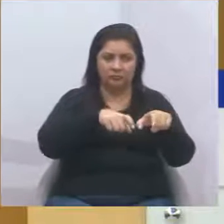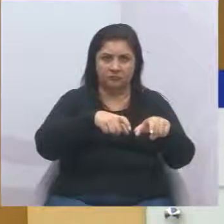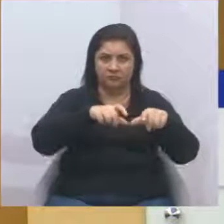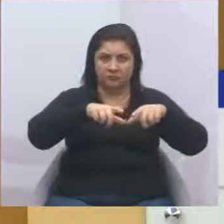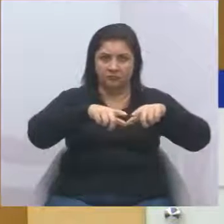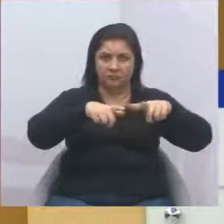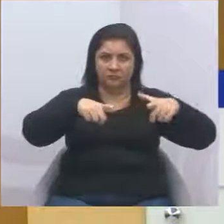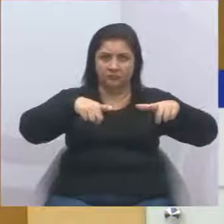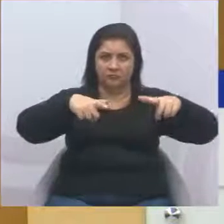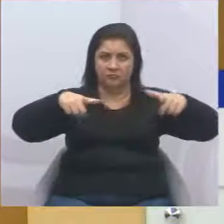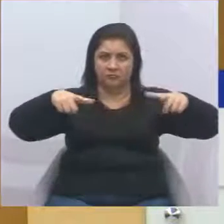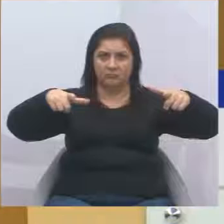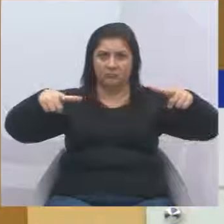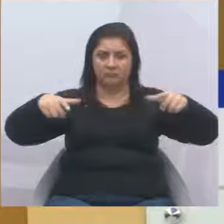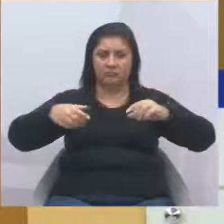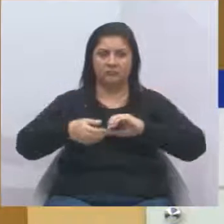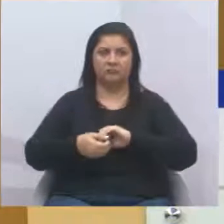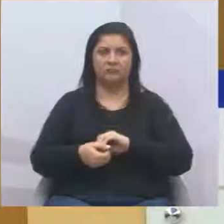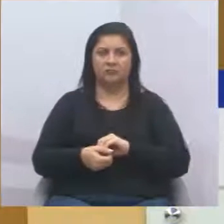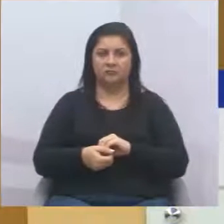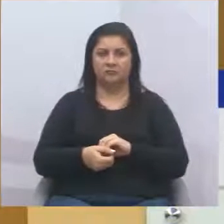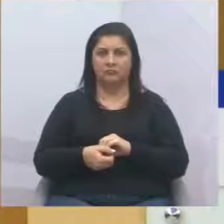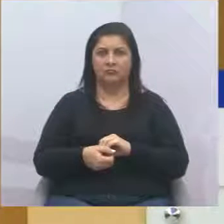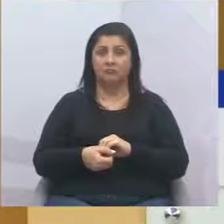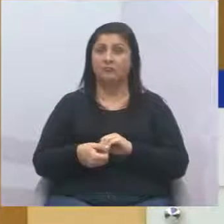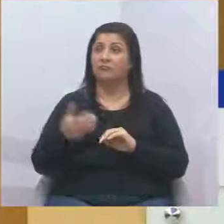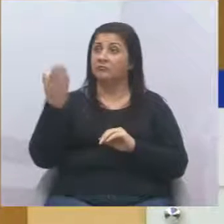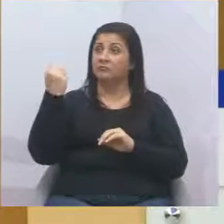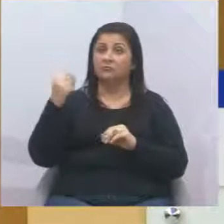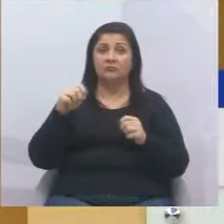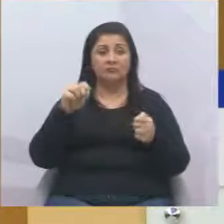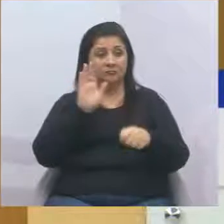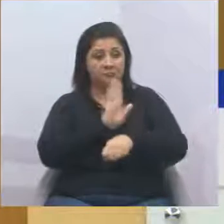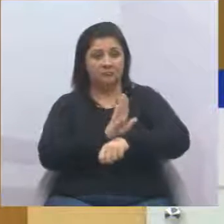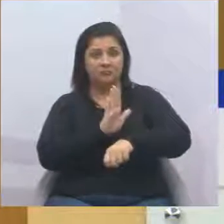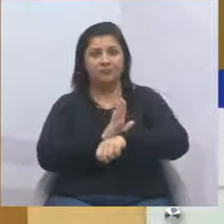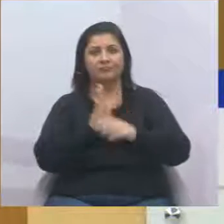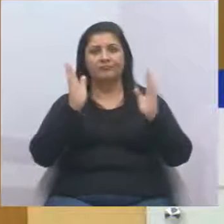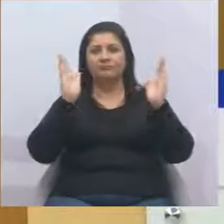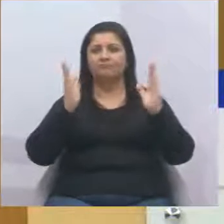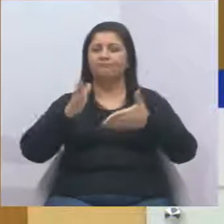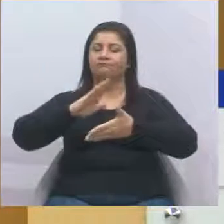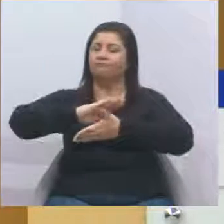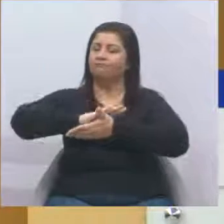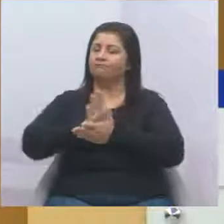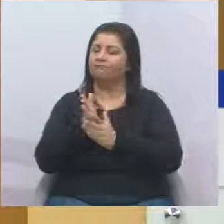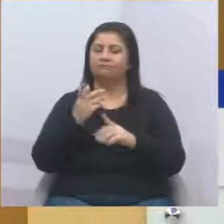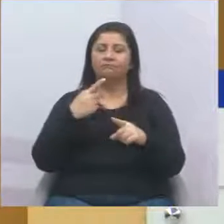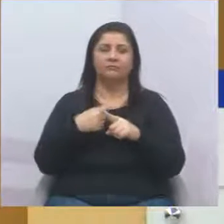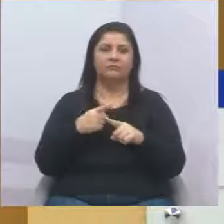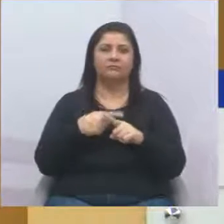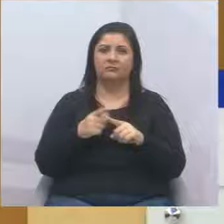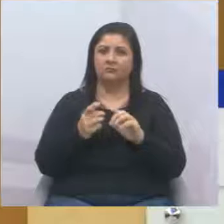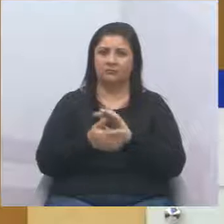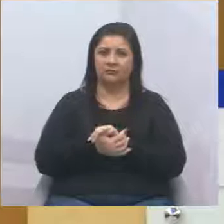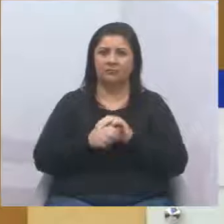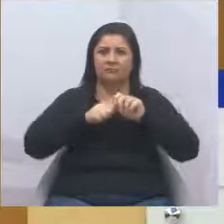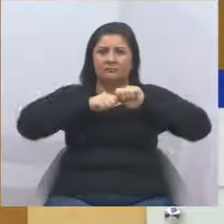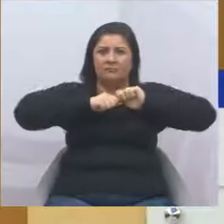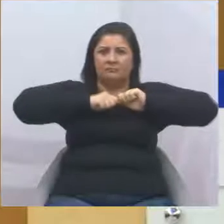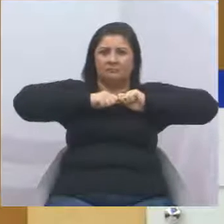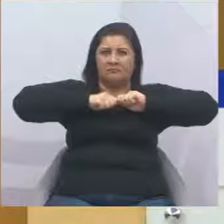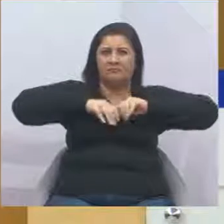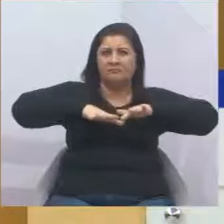crescendo e o que era para ser um grande triunfo acabou se tornando um grave problema. A sua propagação